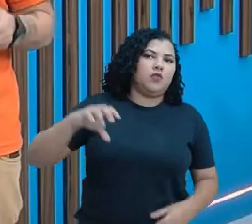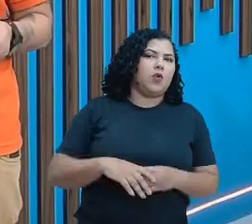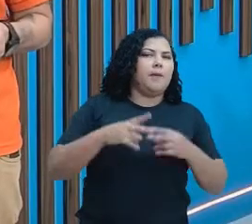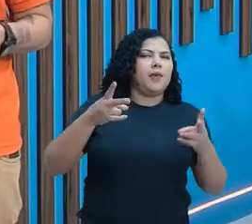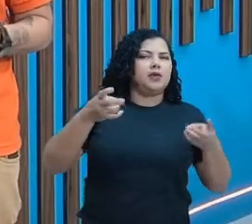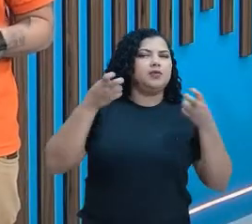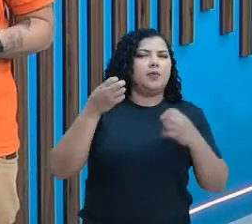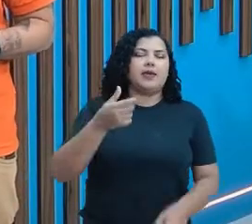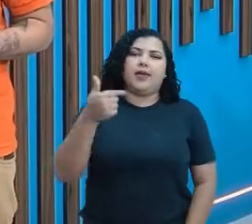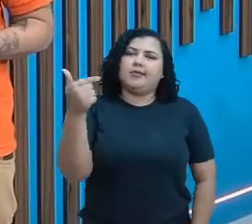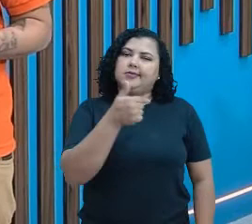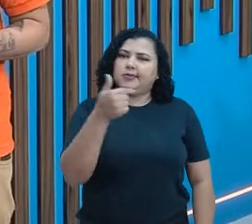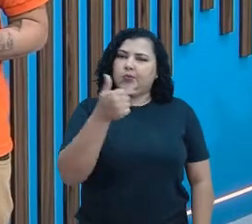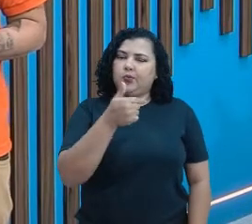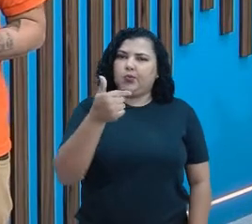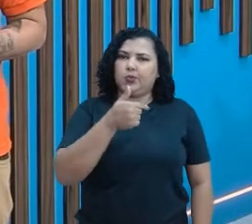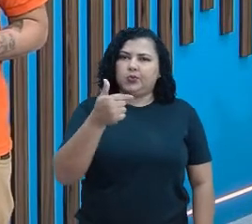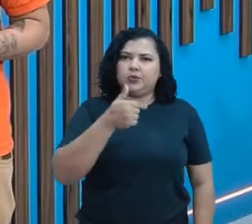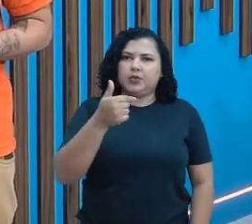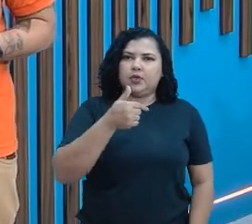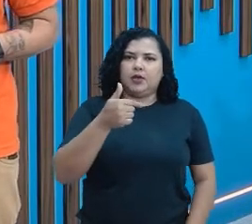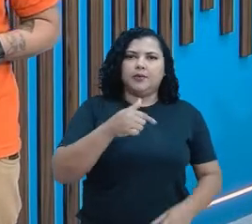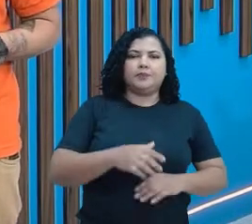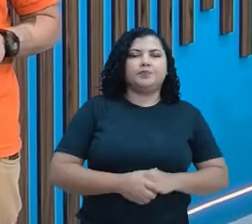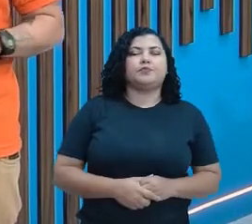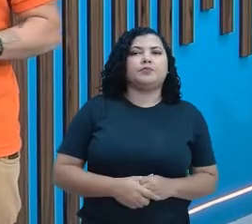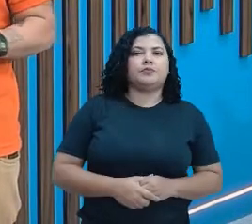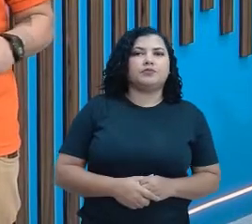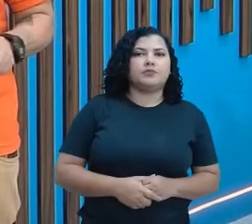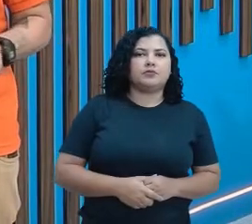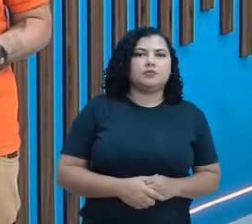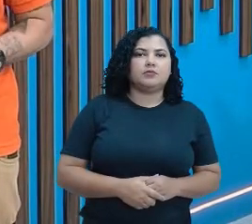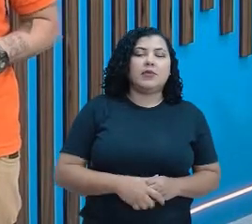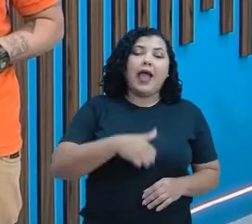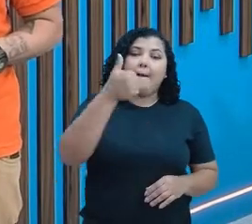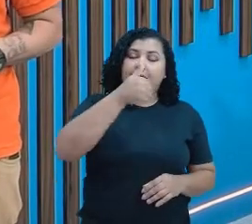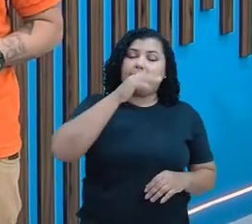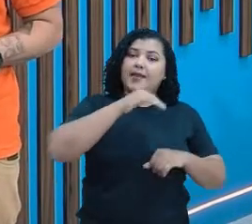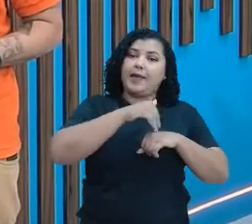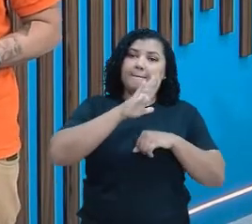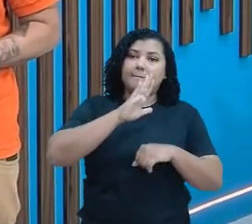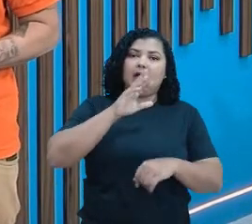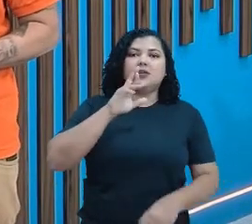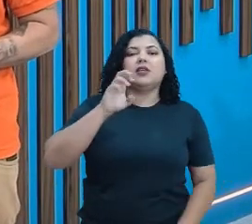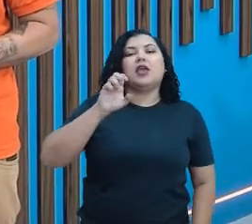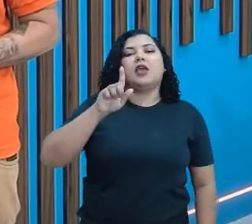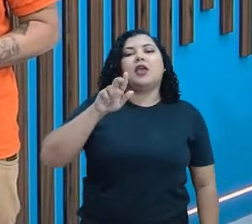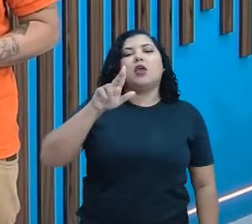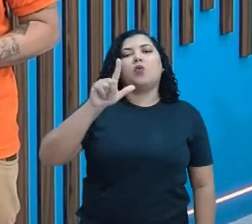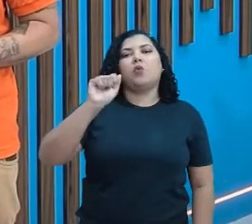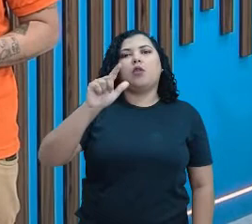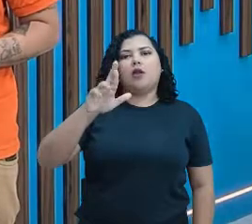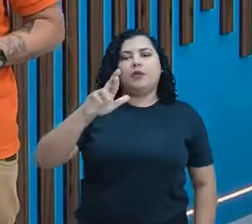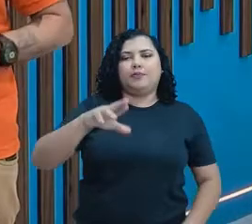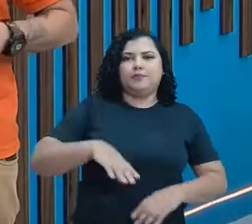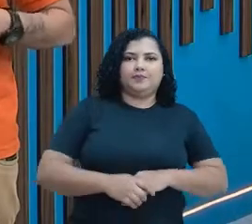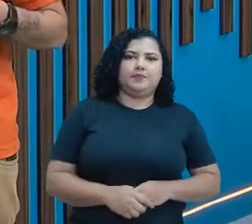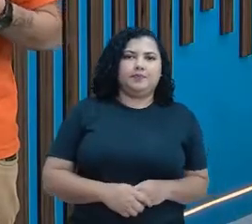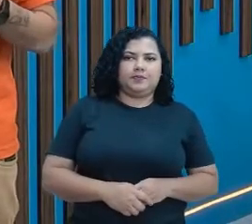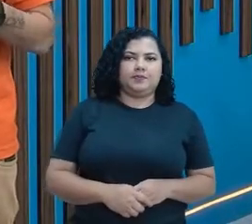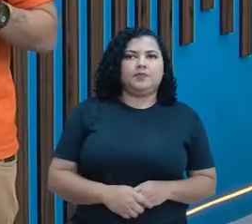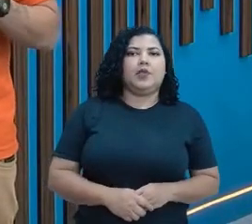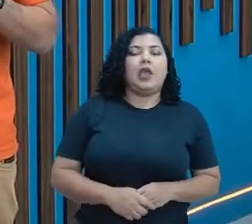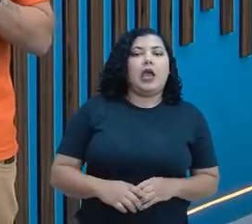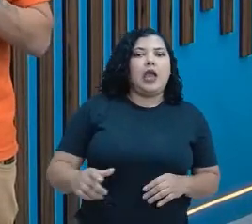a gente já sabe que aquela primeira é mais regular. A gente não quer saber se ela tem mais ou menos ponto, tá certo? E